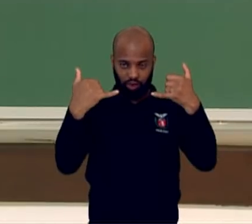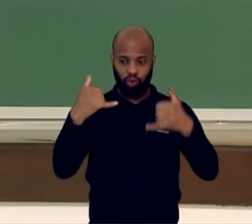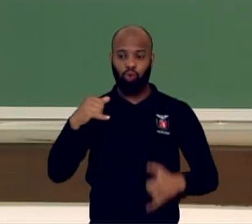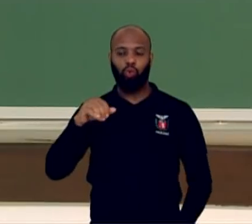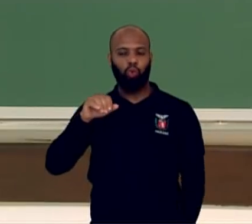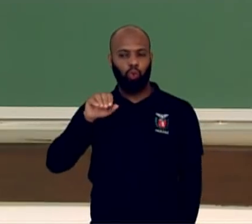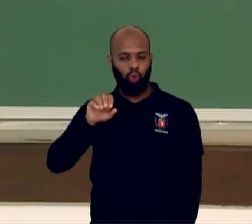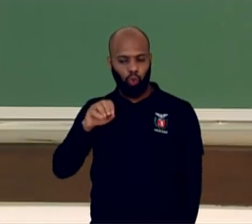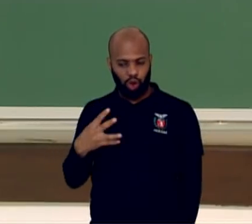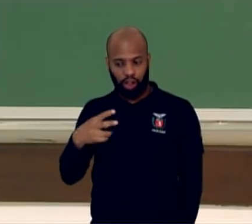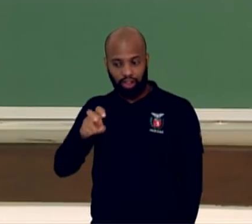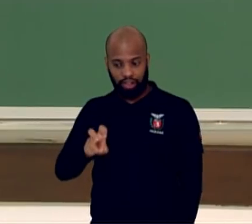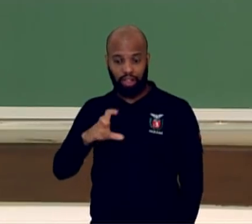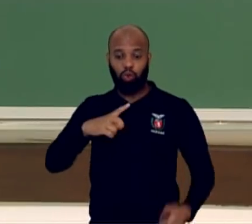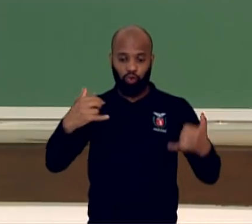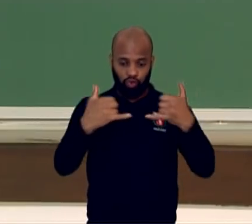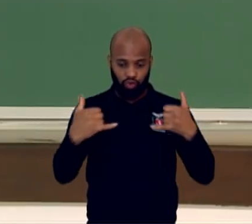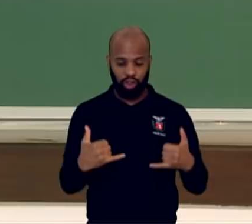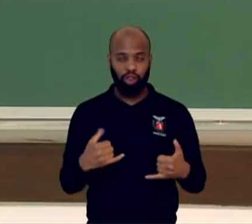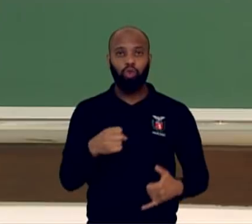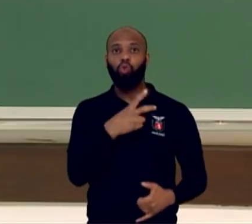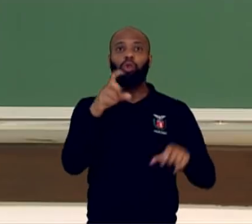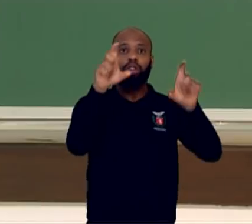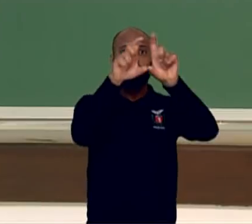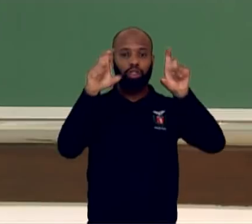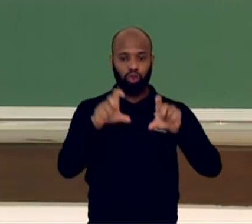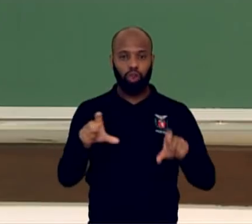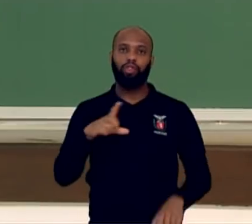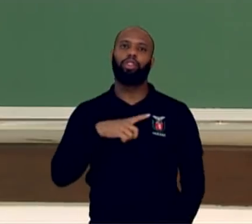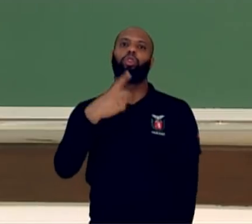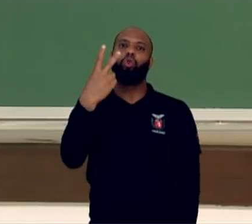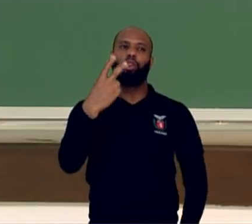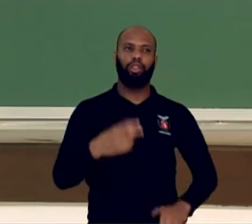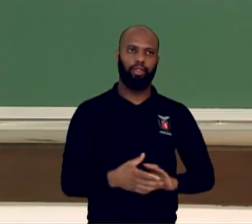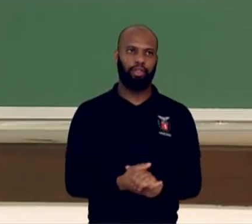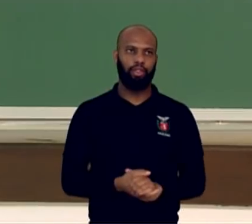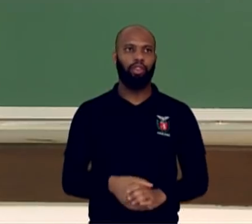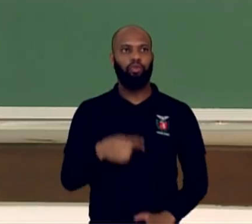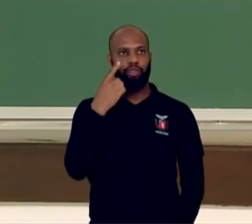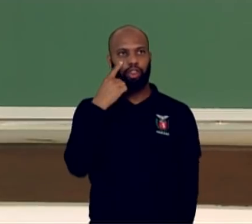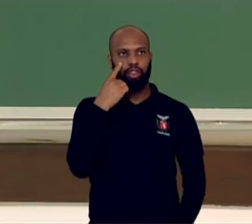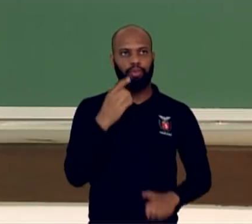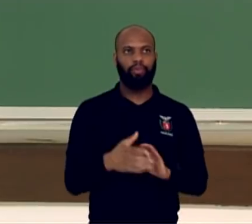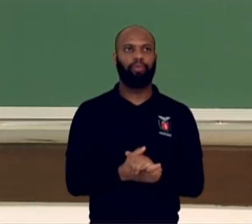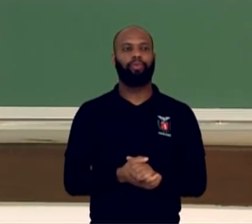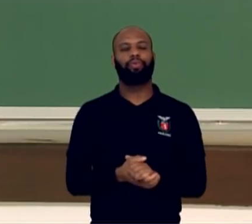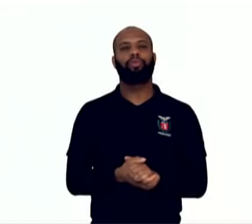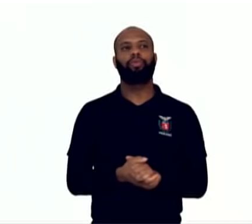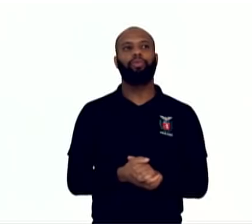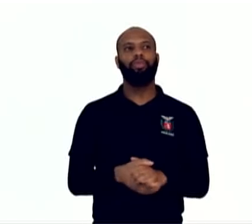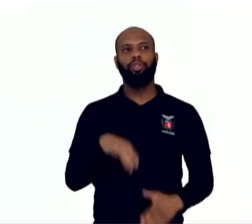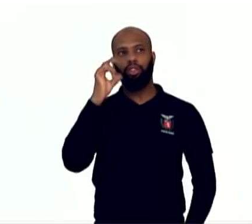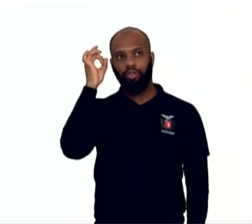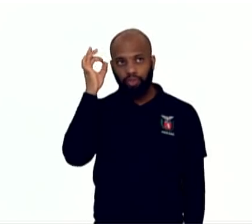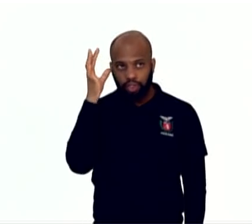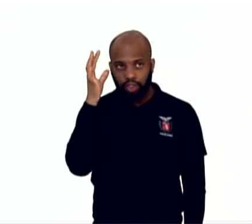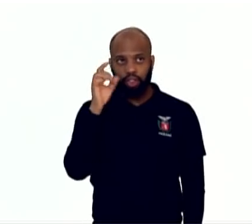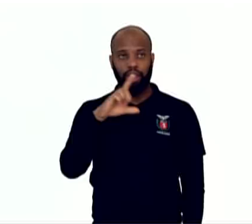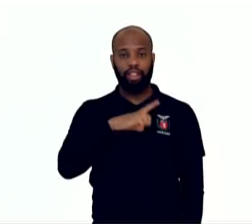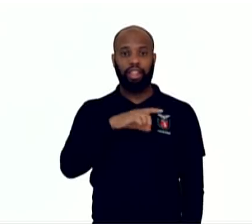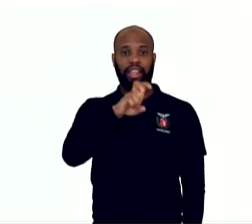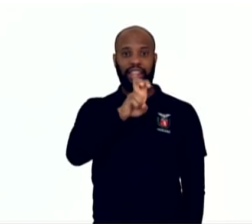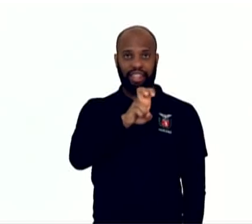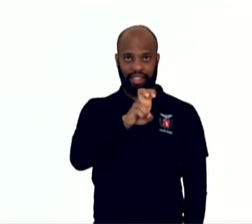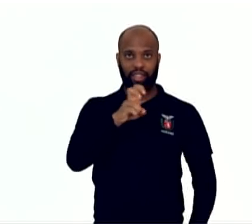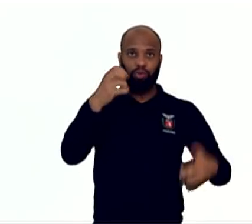5. Então tenho 5 versos e quantas estrofes? 1, 2. Observe, olhe lá. Então, facinho, né? Tenho